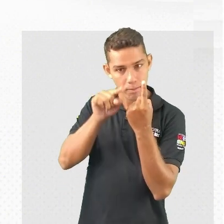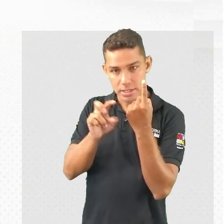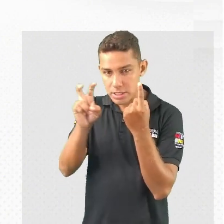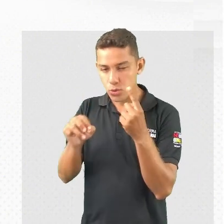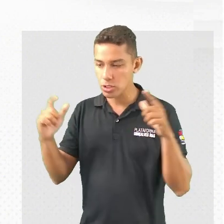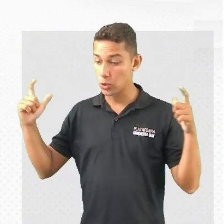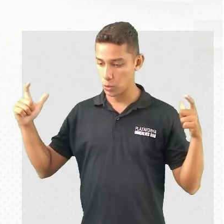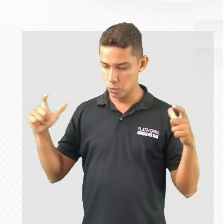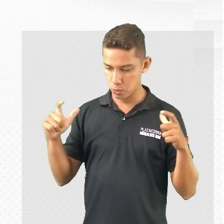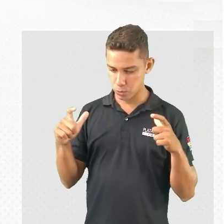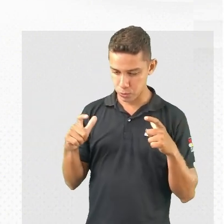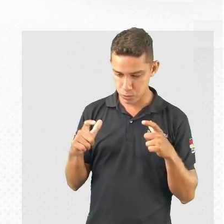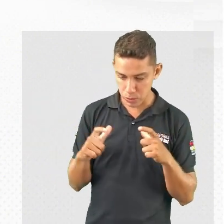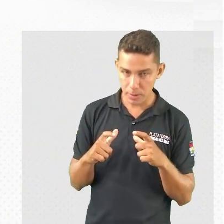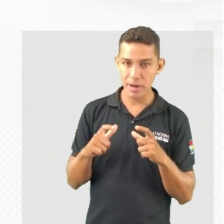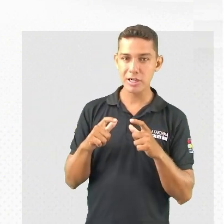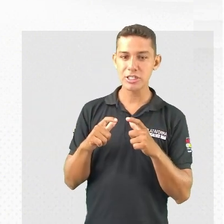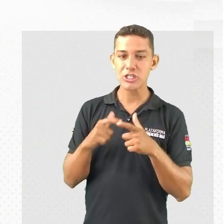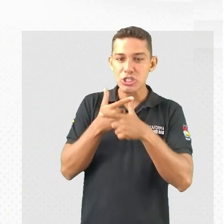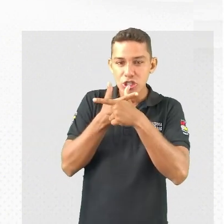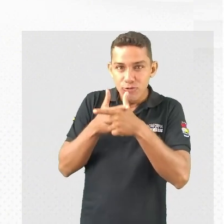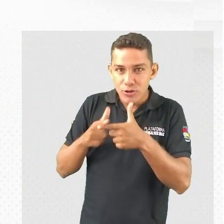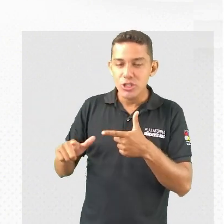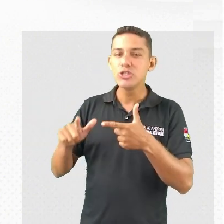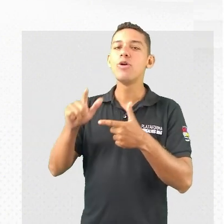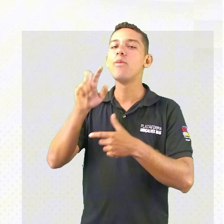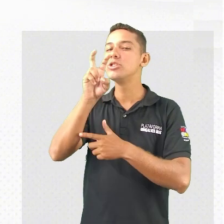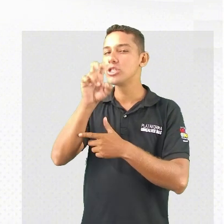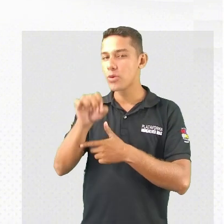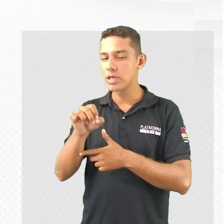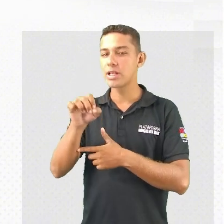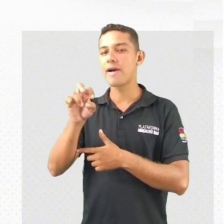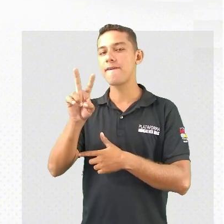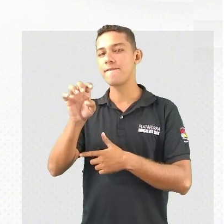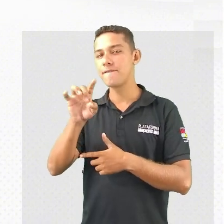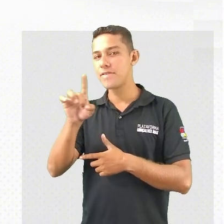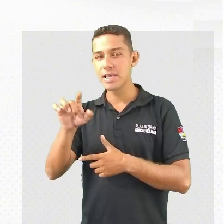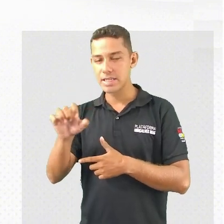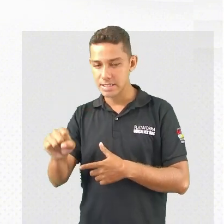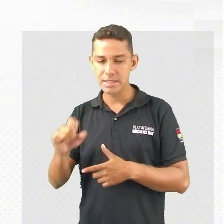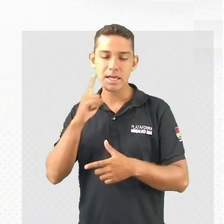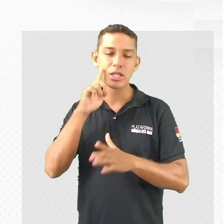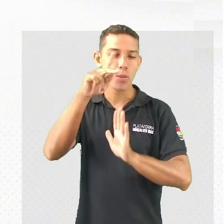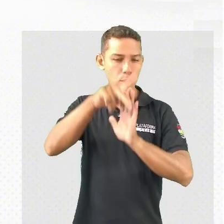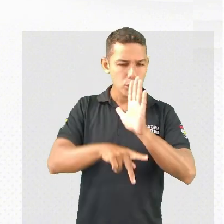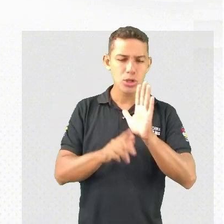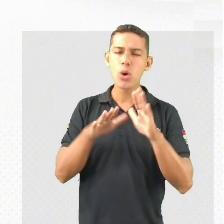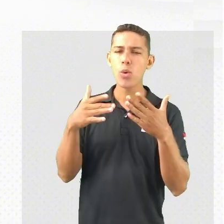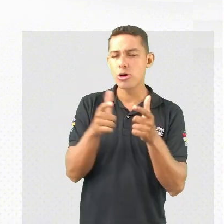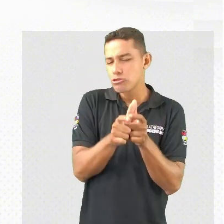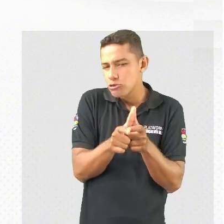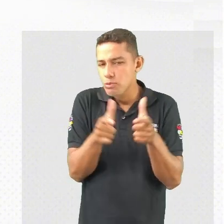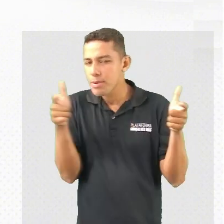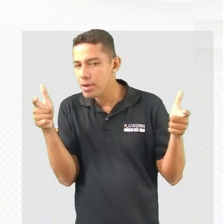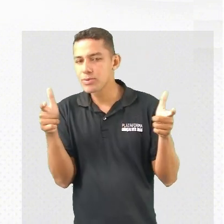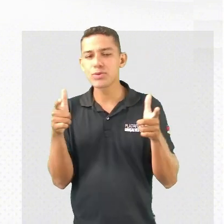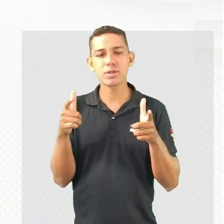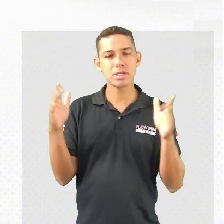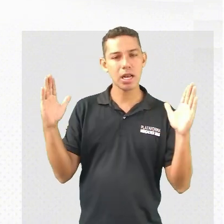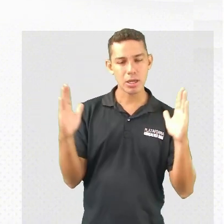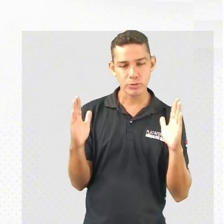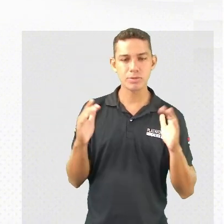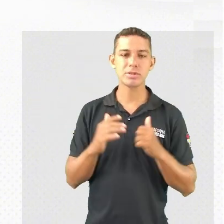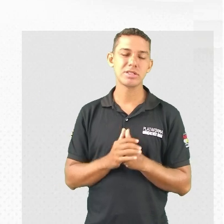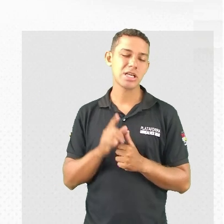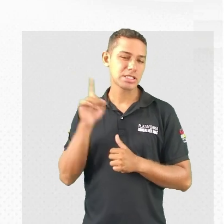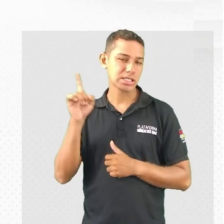reduziu 50 vezes. E aí ele quer saber no projeto qual é esse comprimento e qual é essa largura. Quer dizer, esse